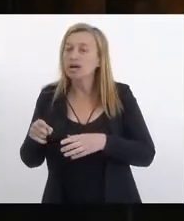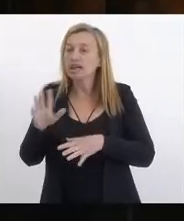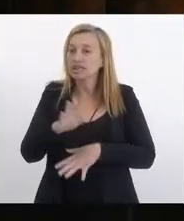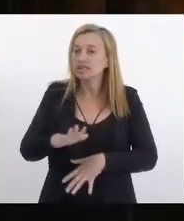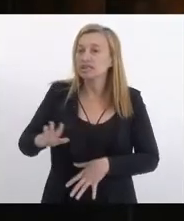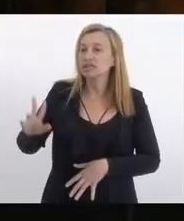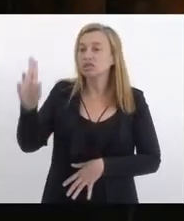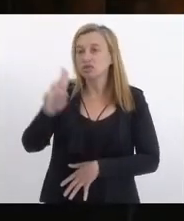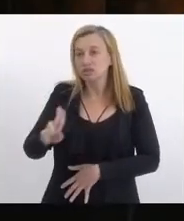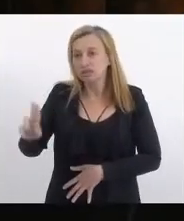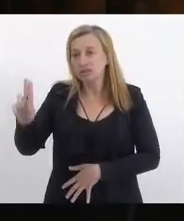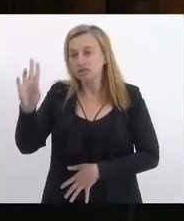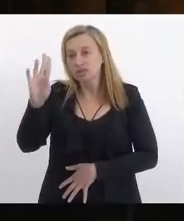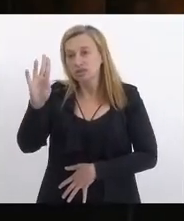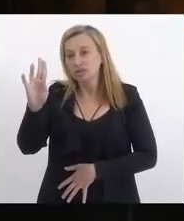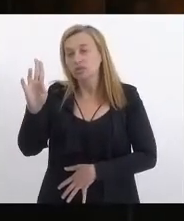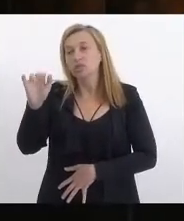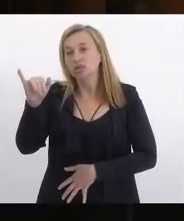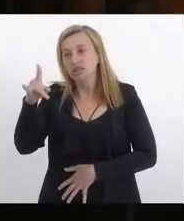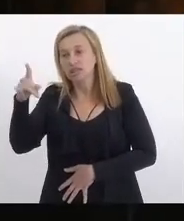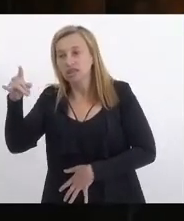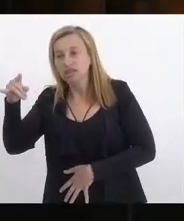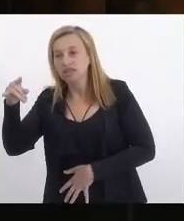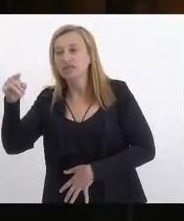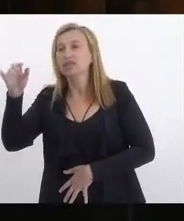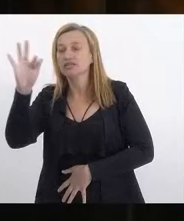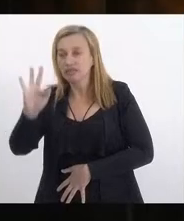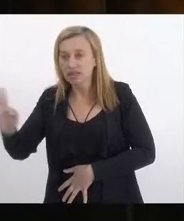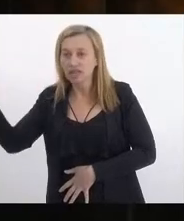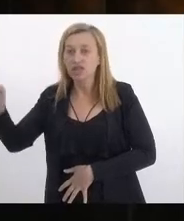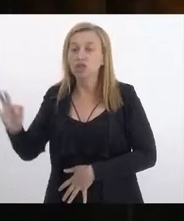federativas o que ela deve ou não deve fazer.